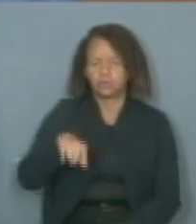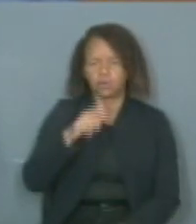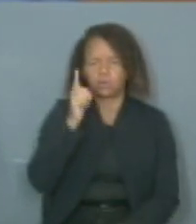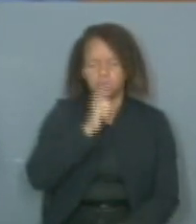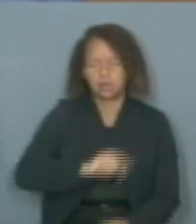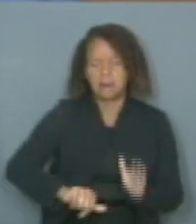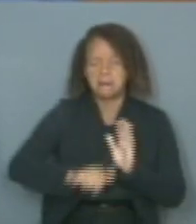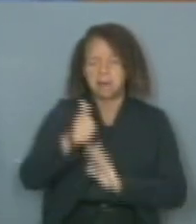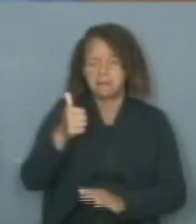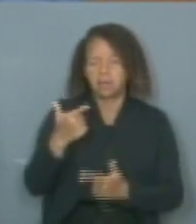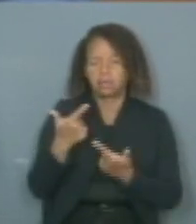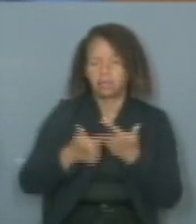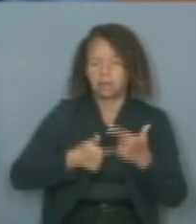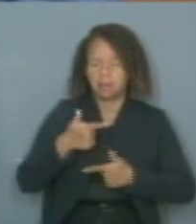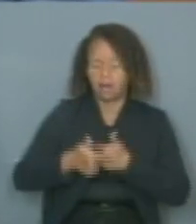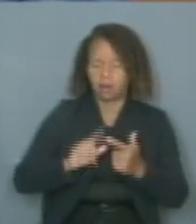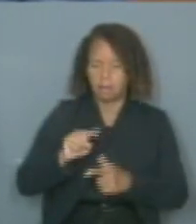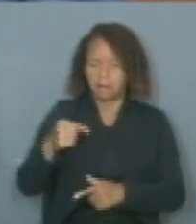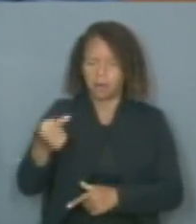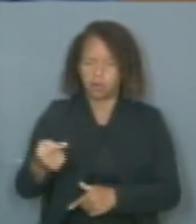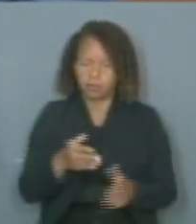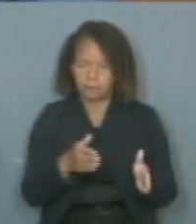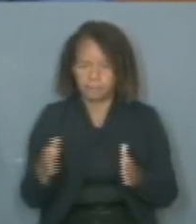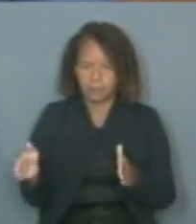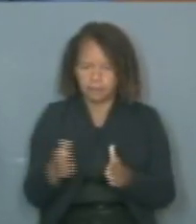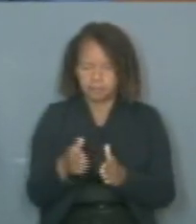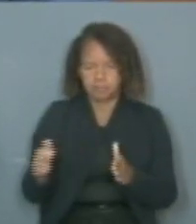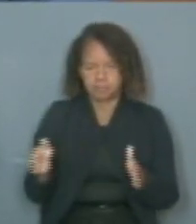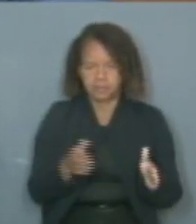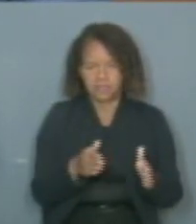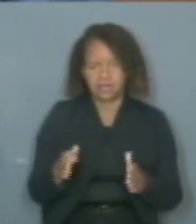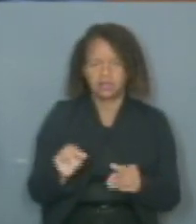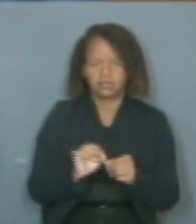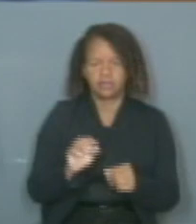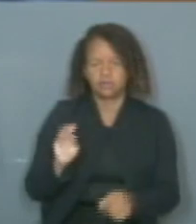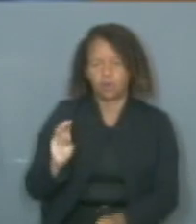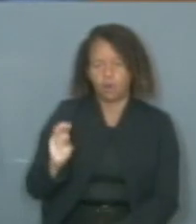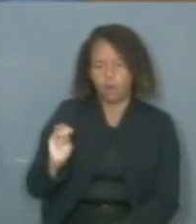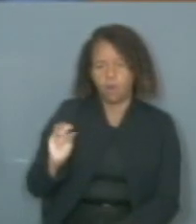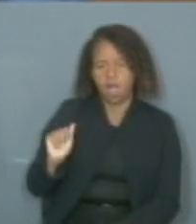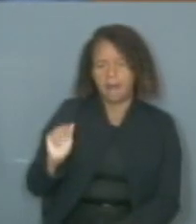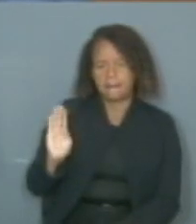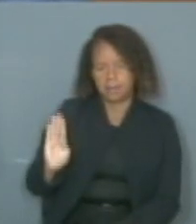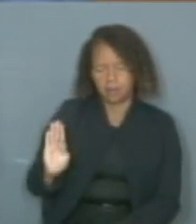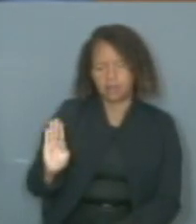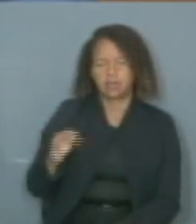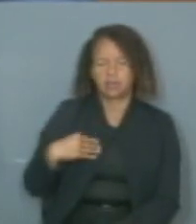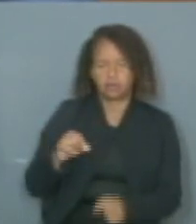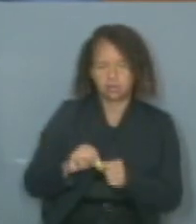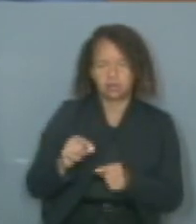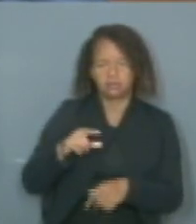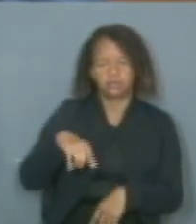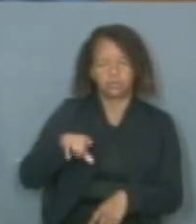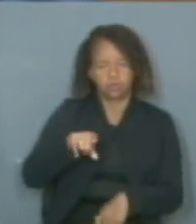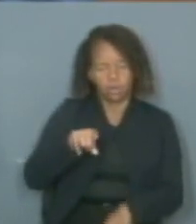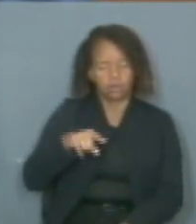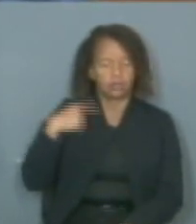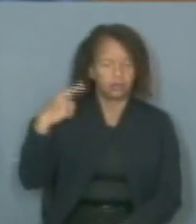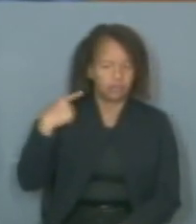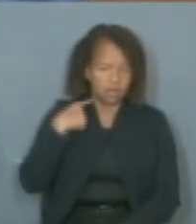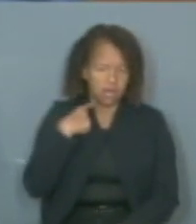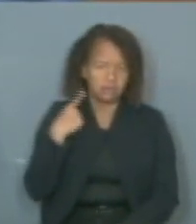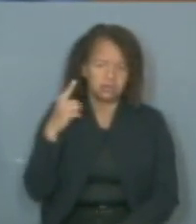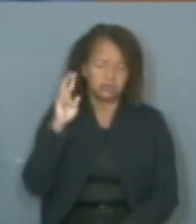até o seu primeiro emprego após o período que você faz a OAB ali, que você se torna advogado, e a gente vê a